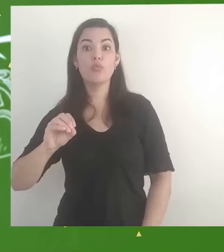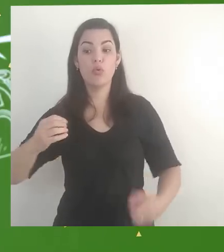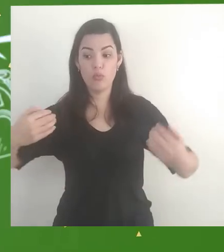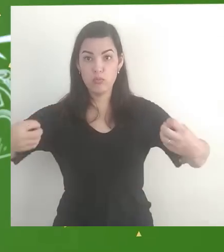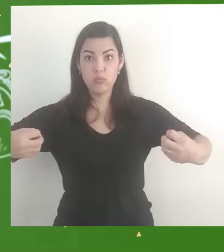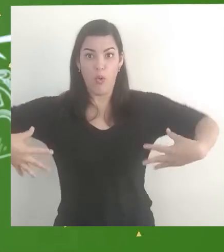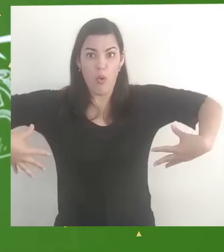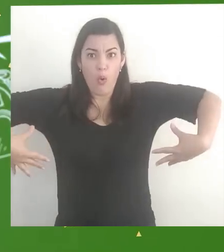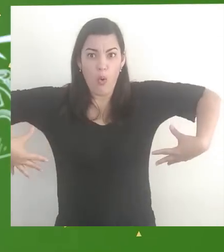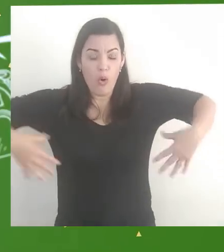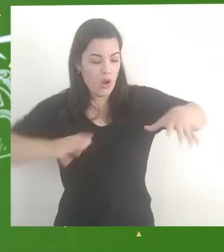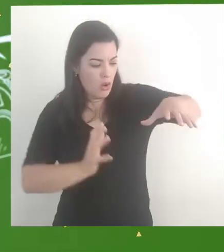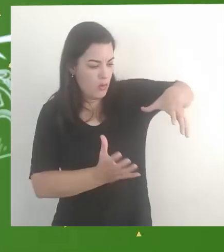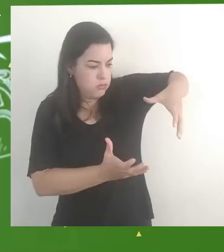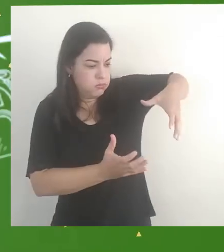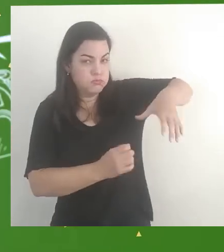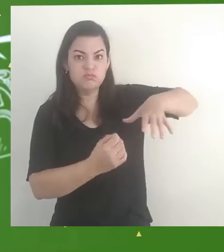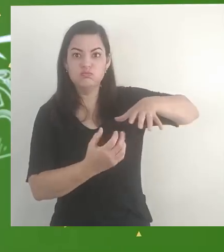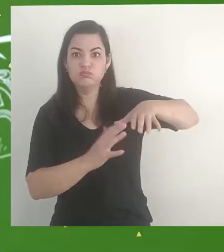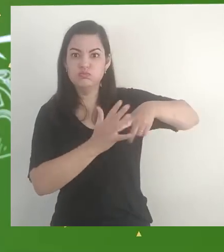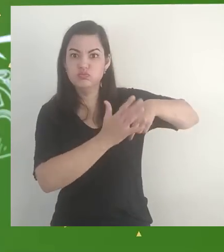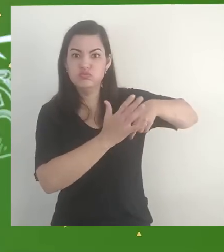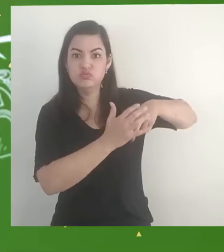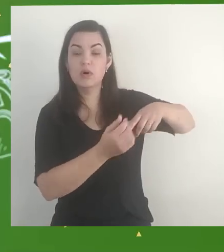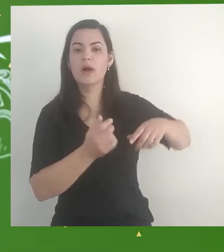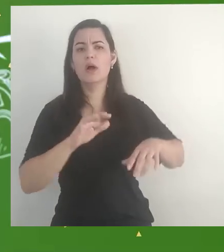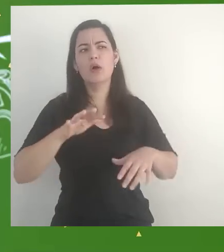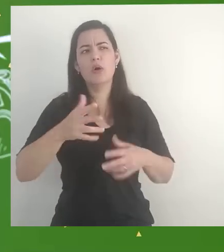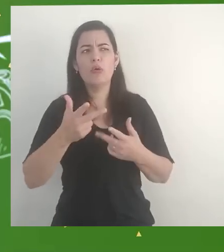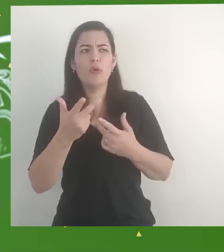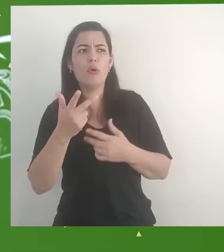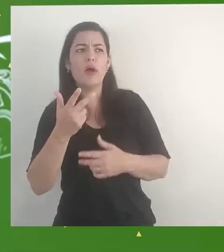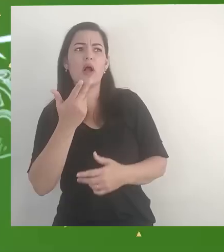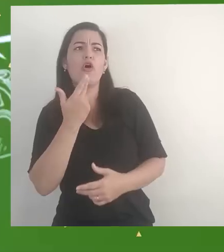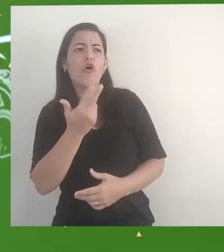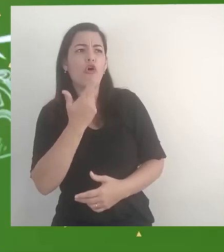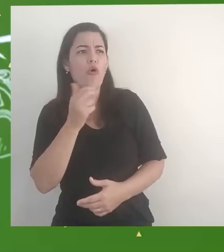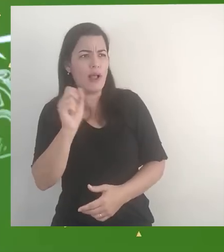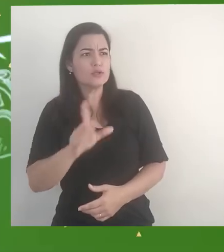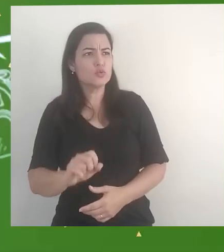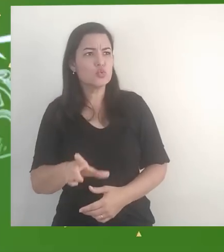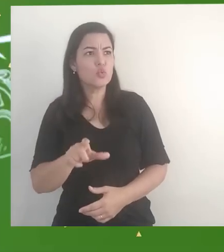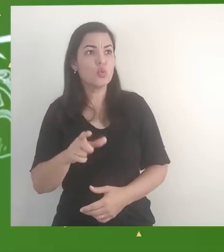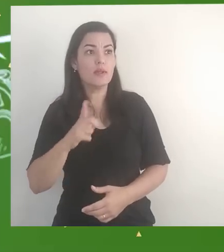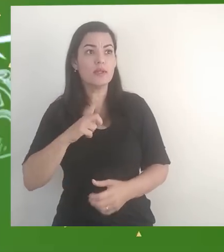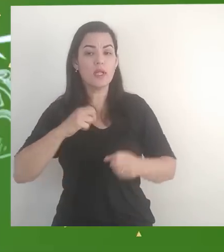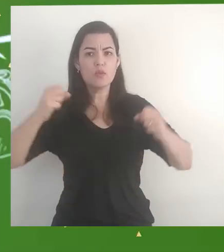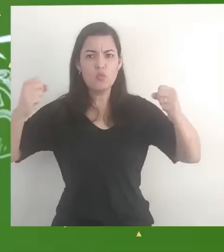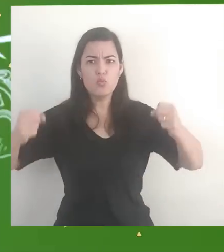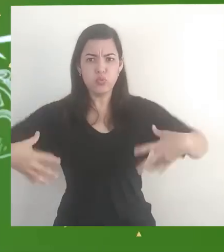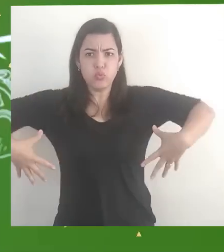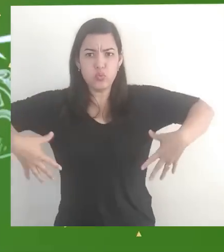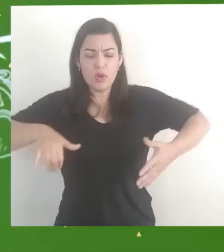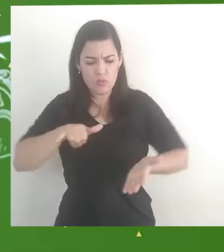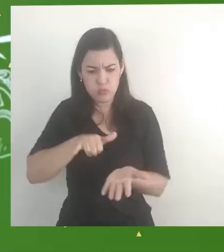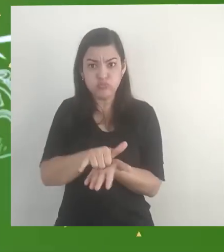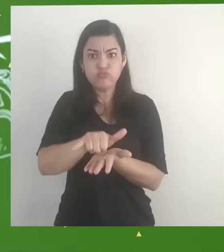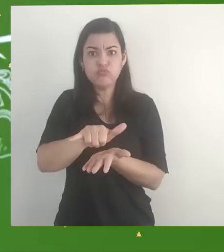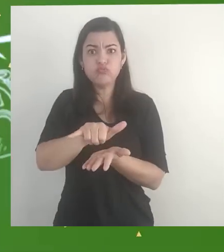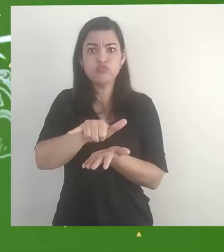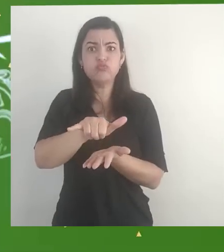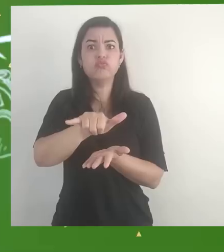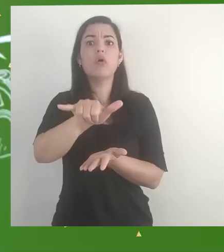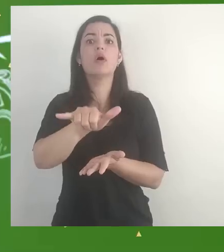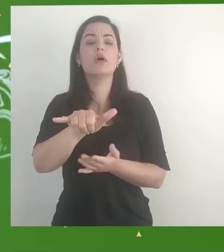tubo quando sai negócio meio azul que faz ele pegar muito impulso. É? E